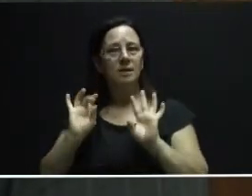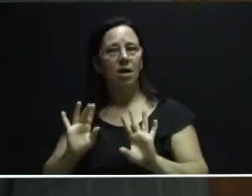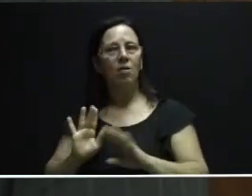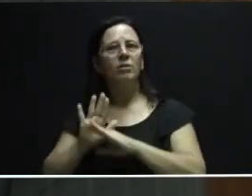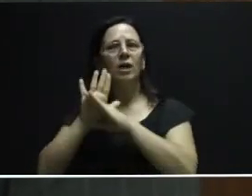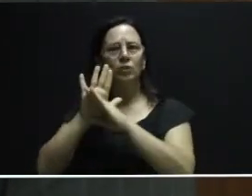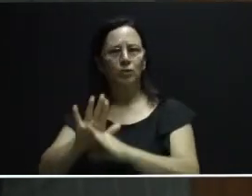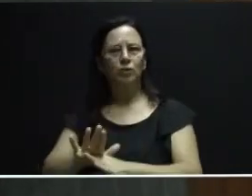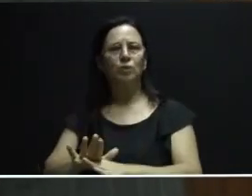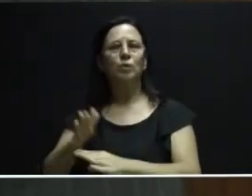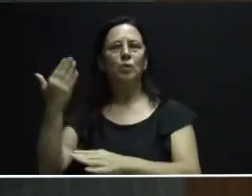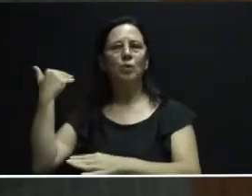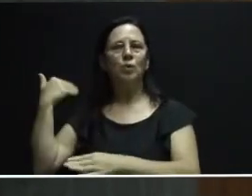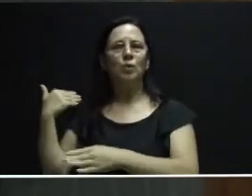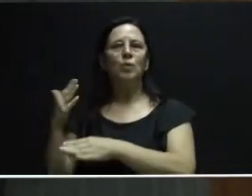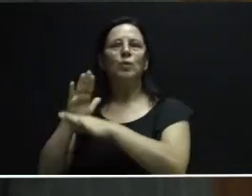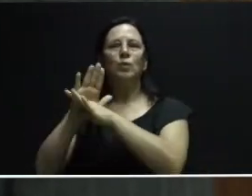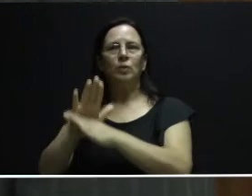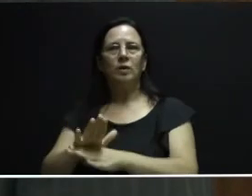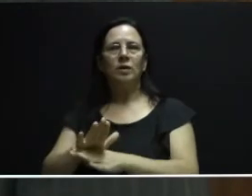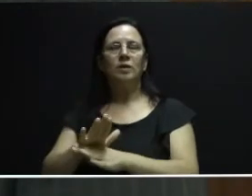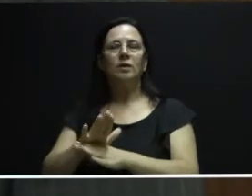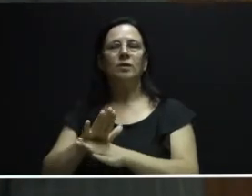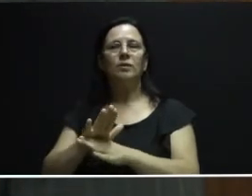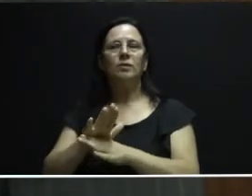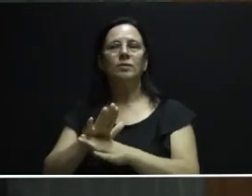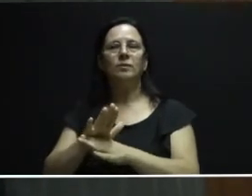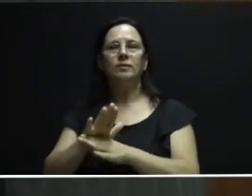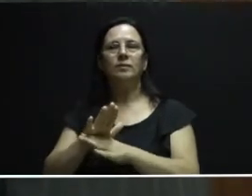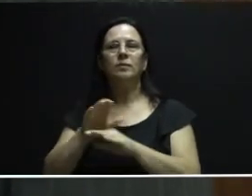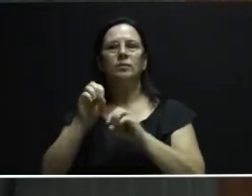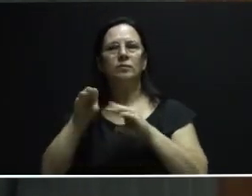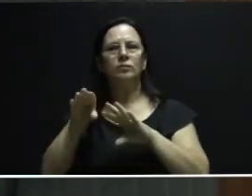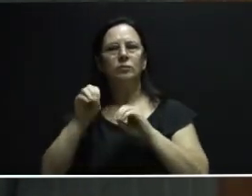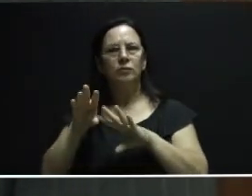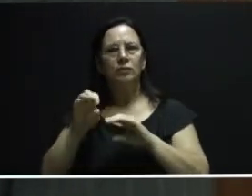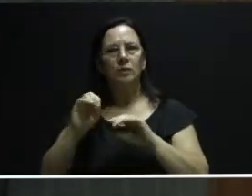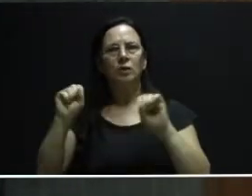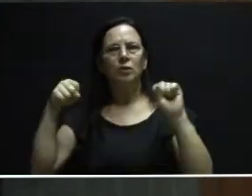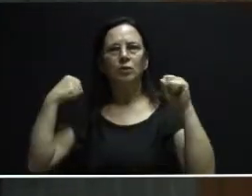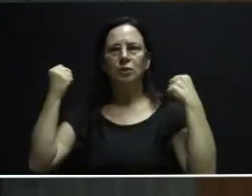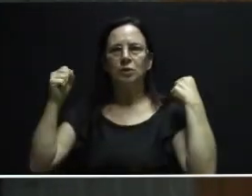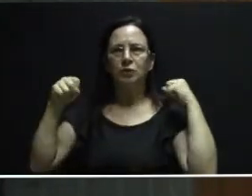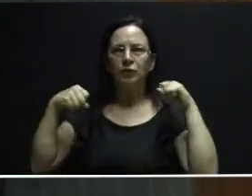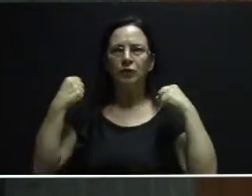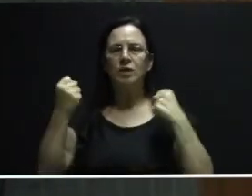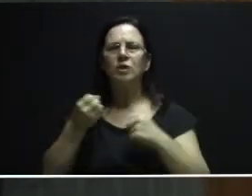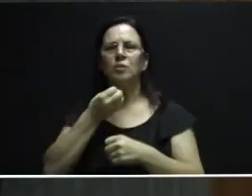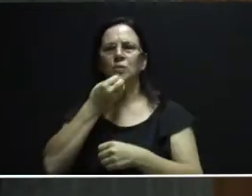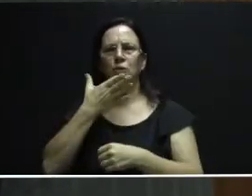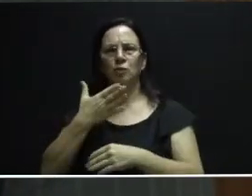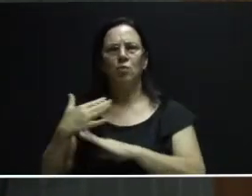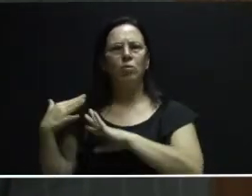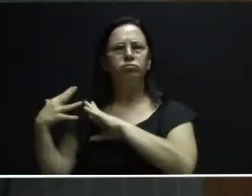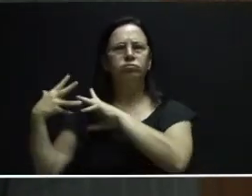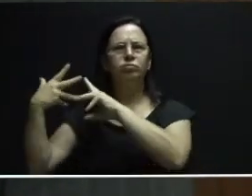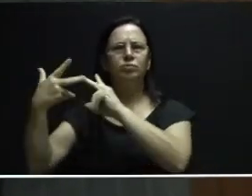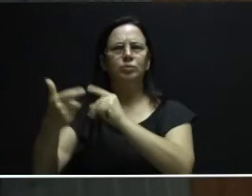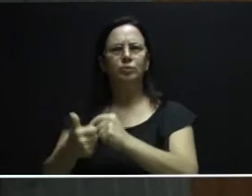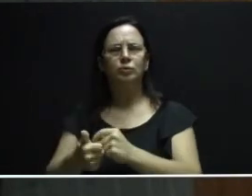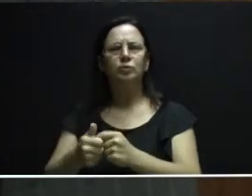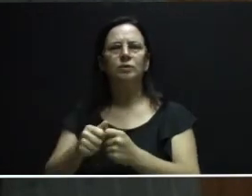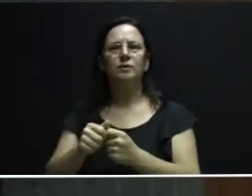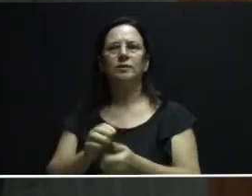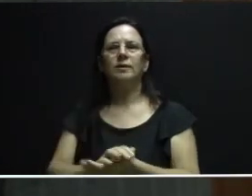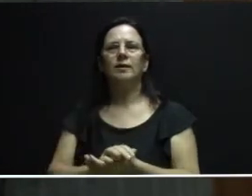contribuem e contribuíram para a educação física do município de Cubatão. São pessoas que têm uma tradição no esporte, uma tradição na educação